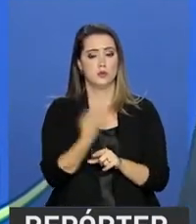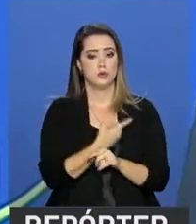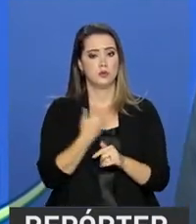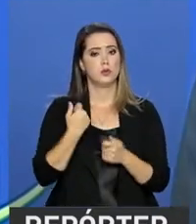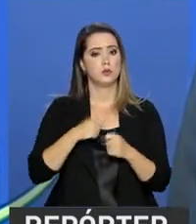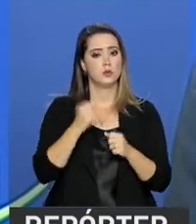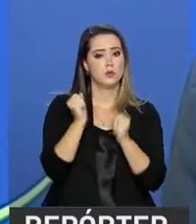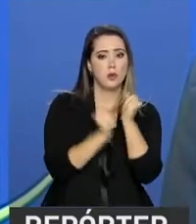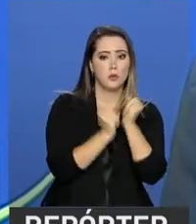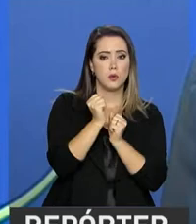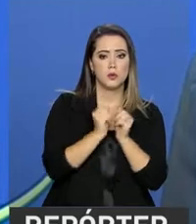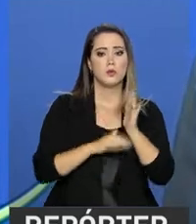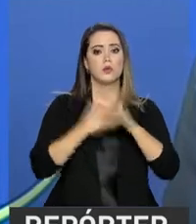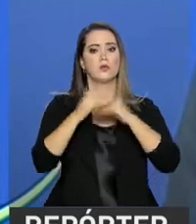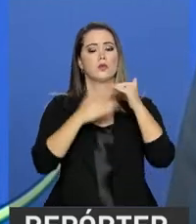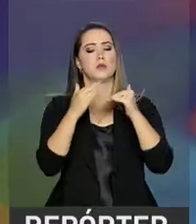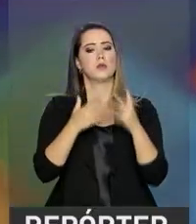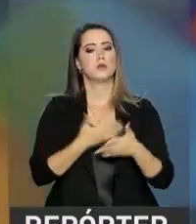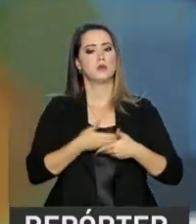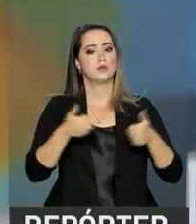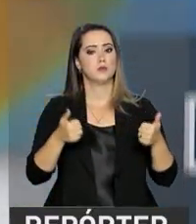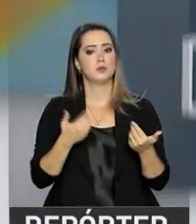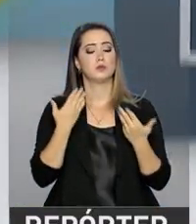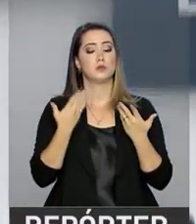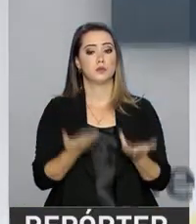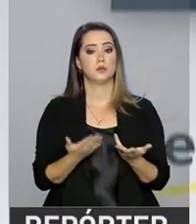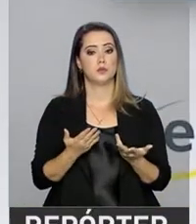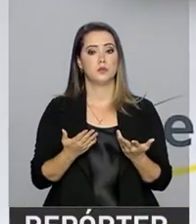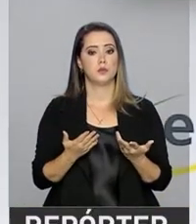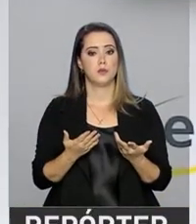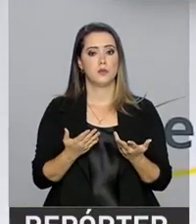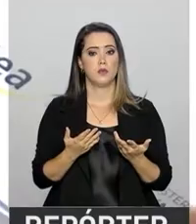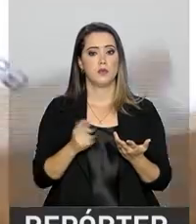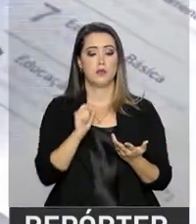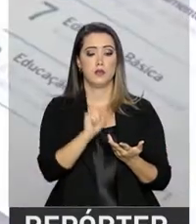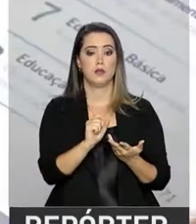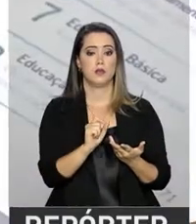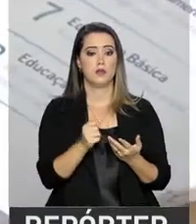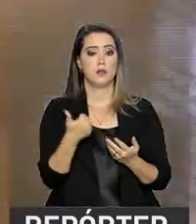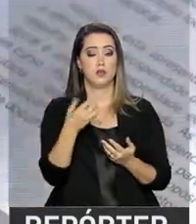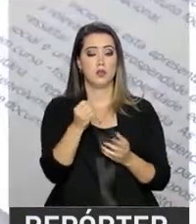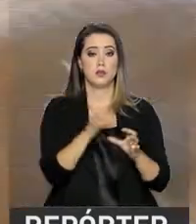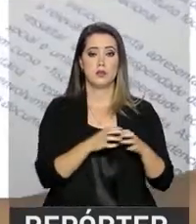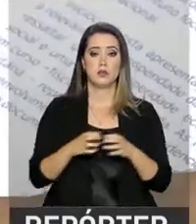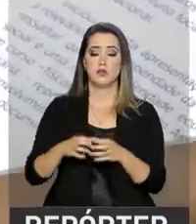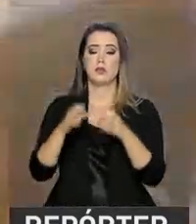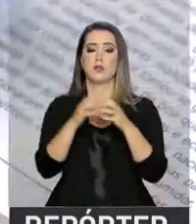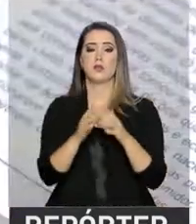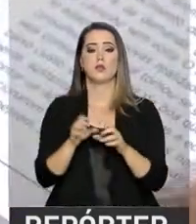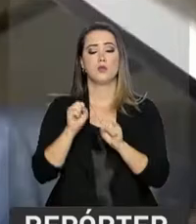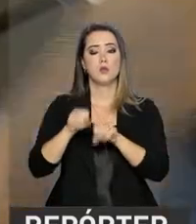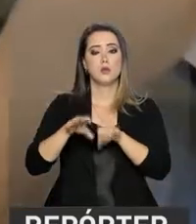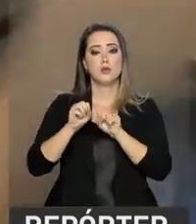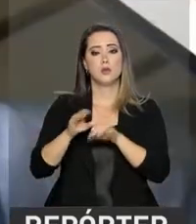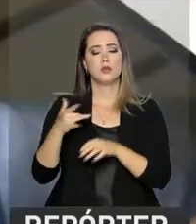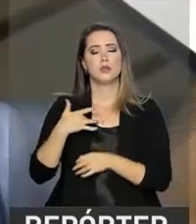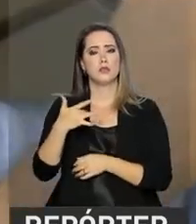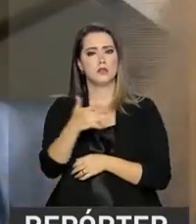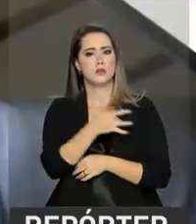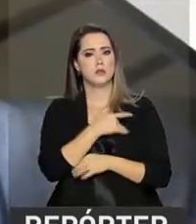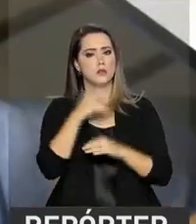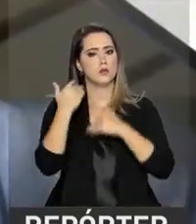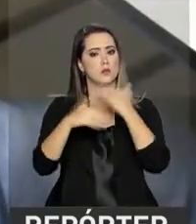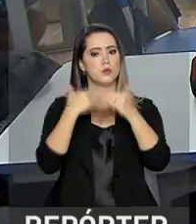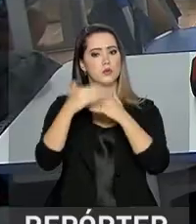mais e melhor o documento tem propostas para 16 áreas entre elas educação saúde e